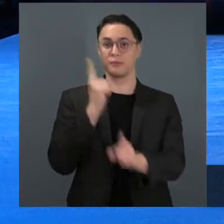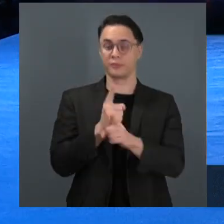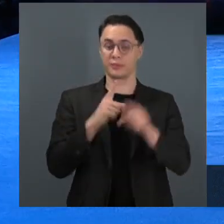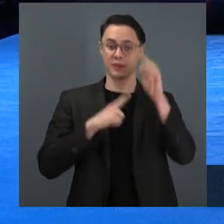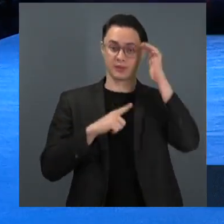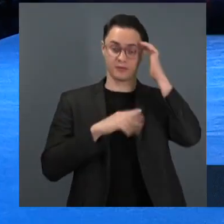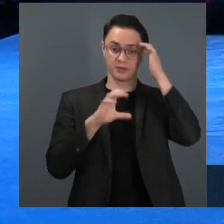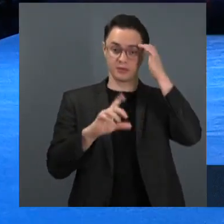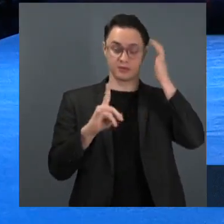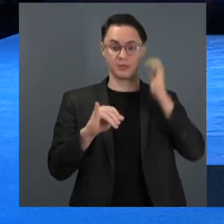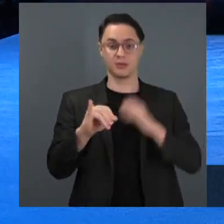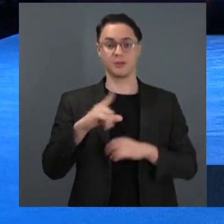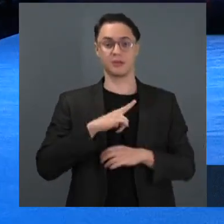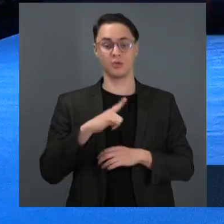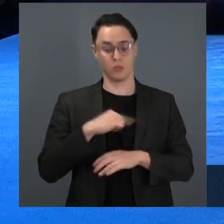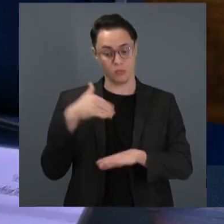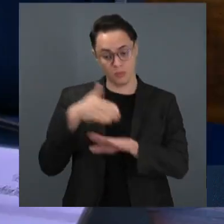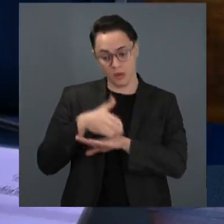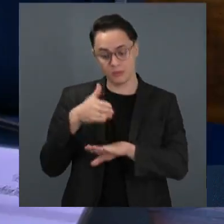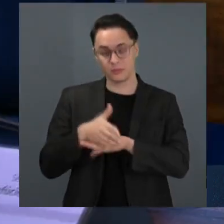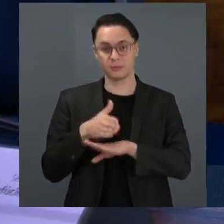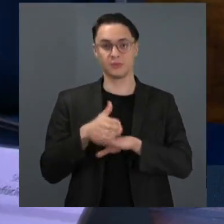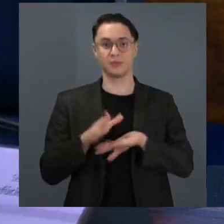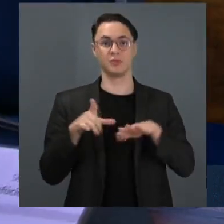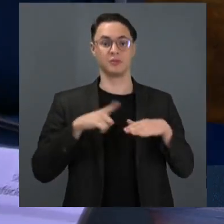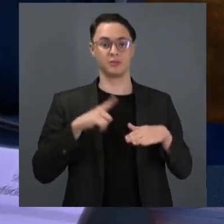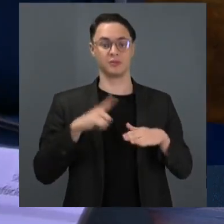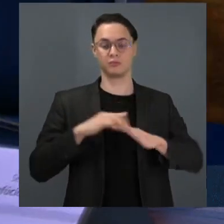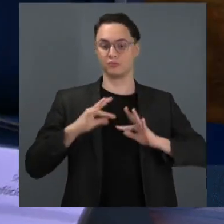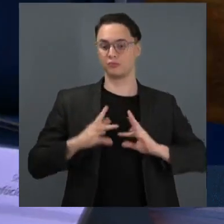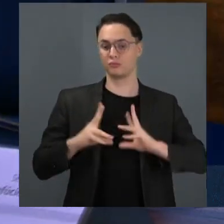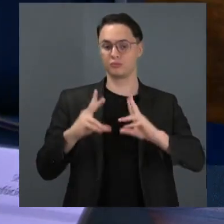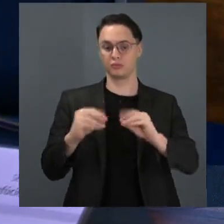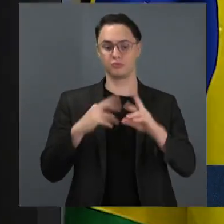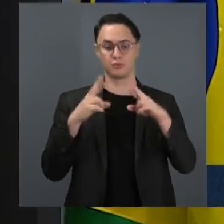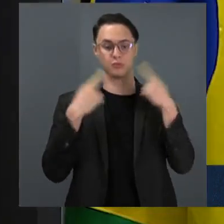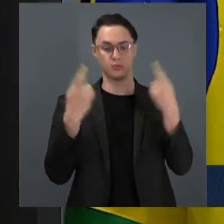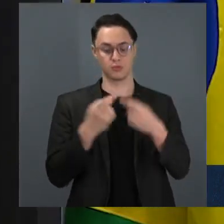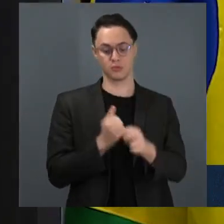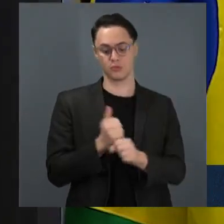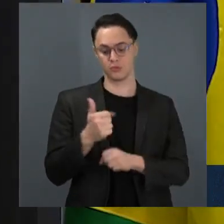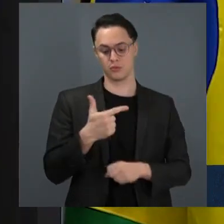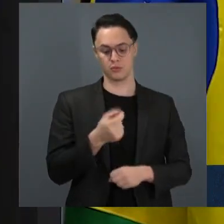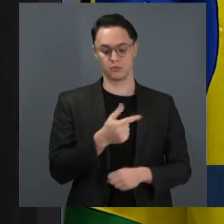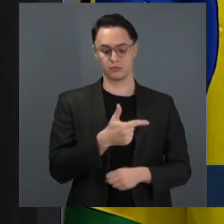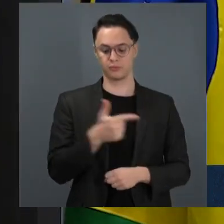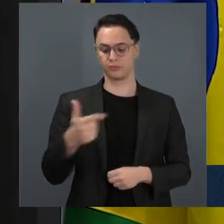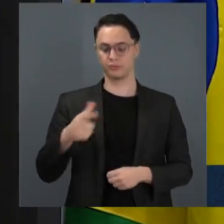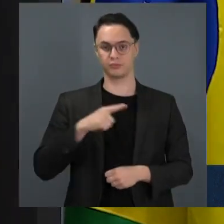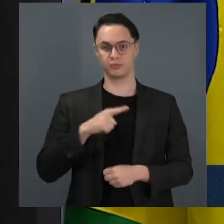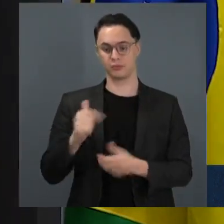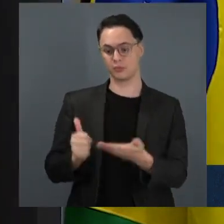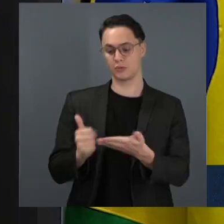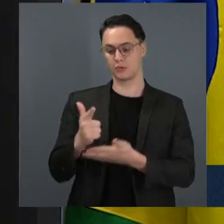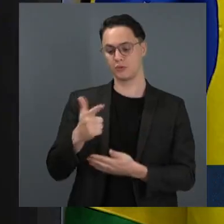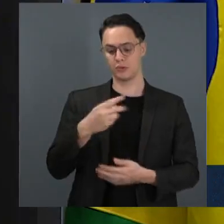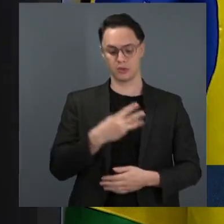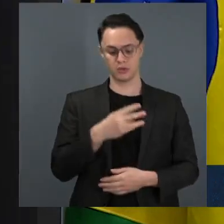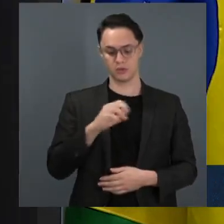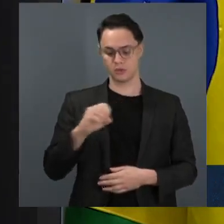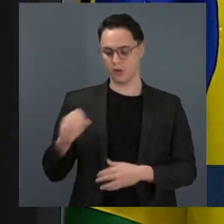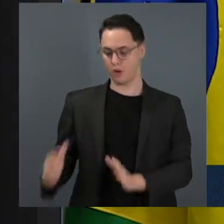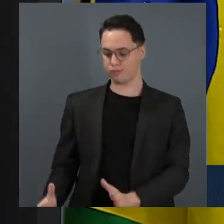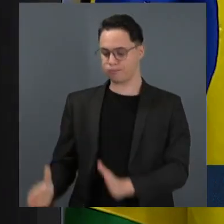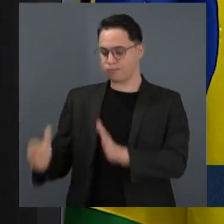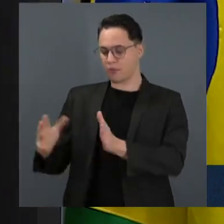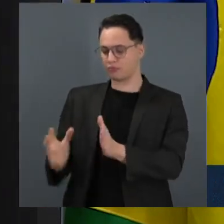CPI da pandemia que eu participei, todas as sessões, em 2022, a aquisição de 300 respiradores